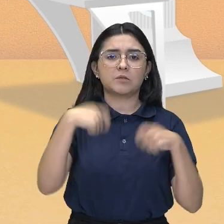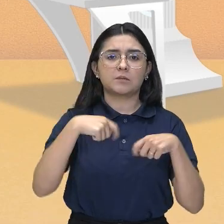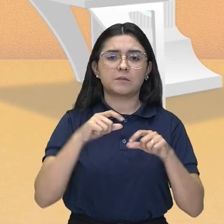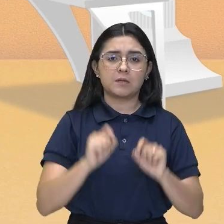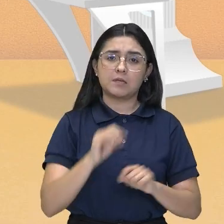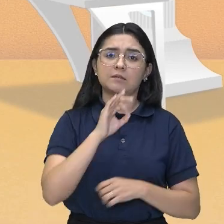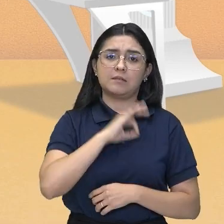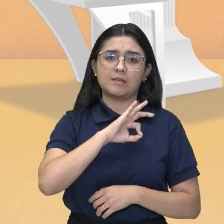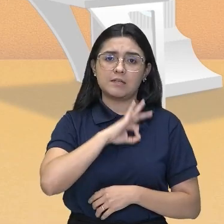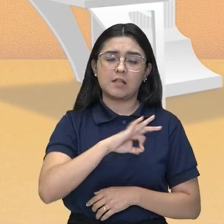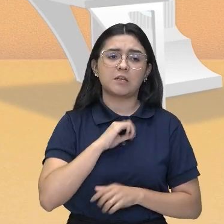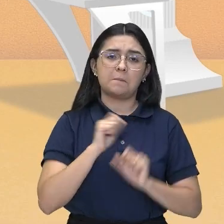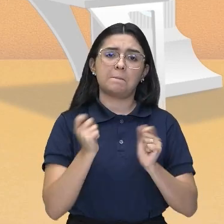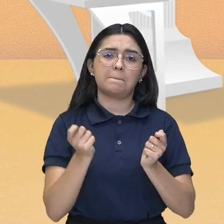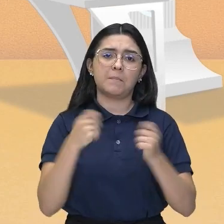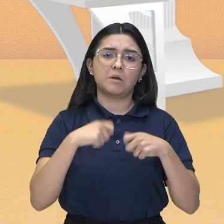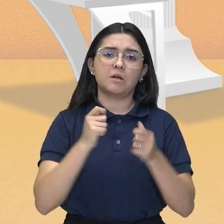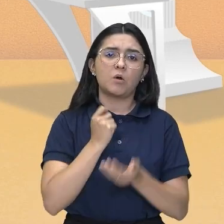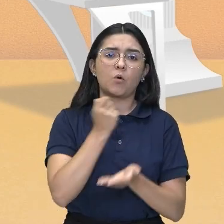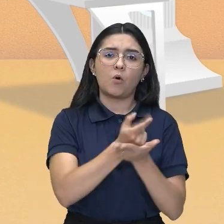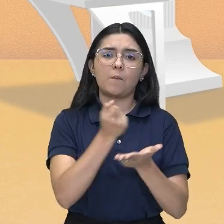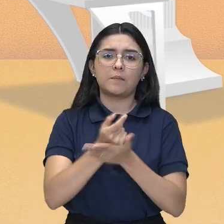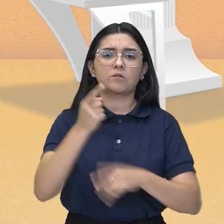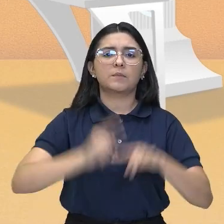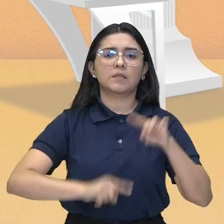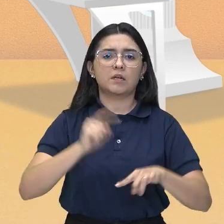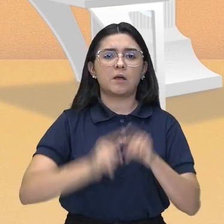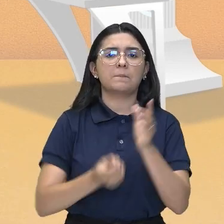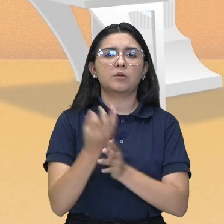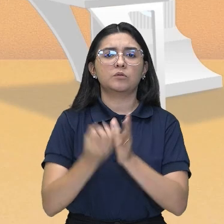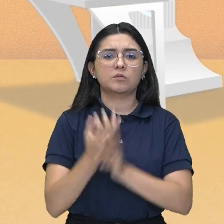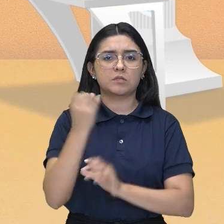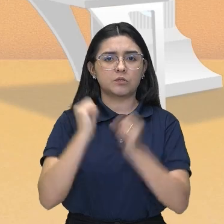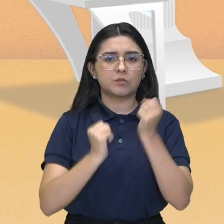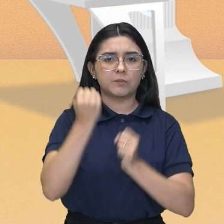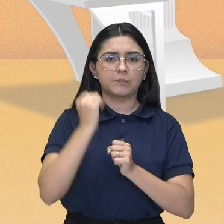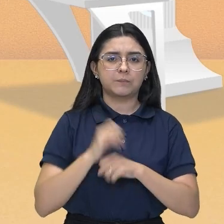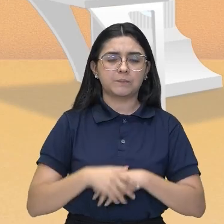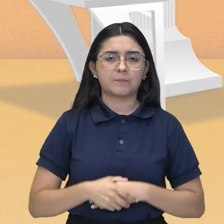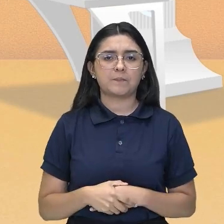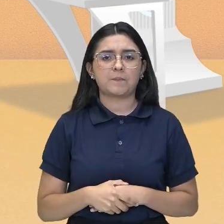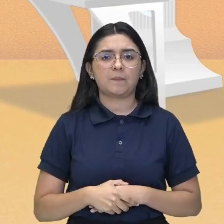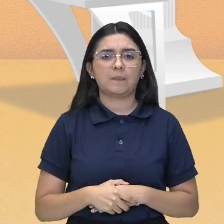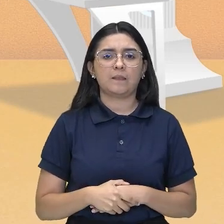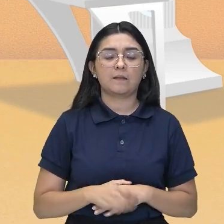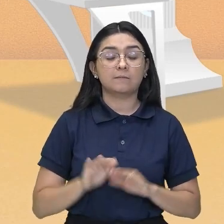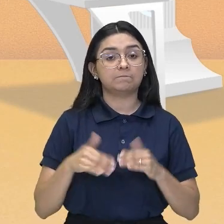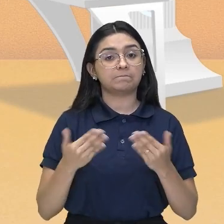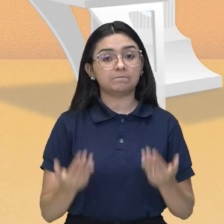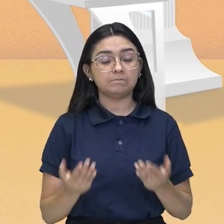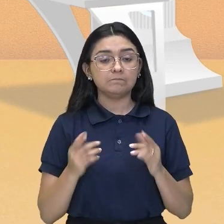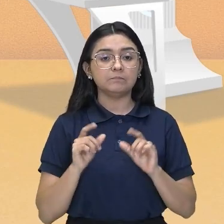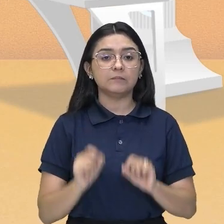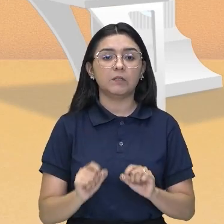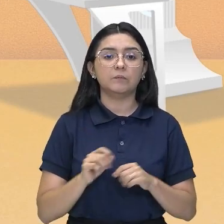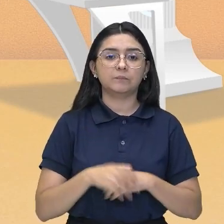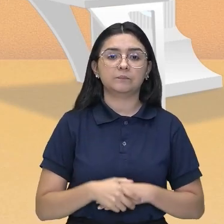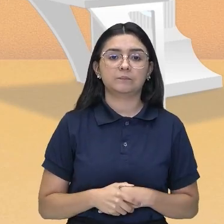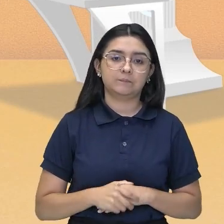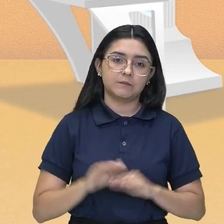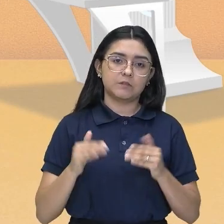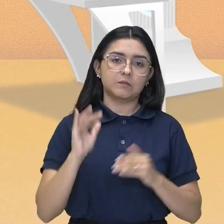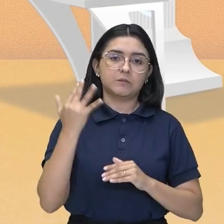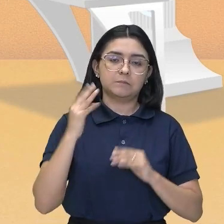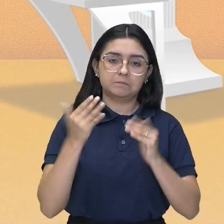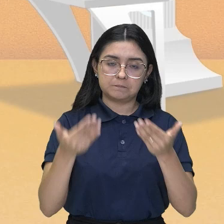que possam comprar os produtos que são fabricados aí nas suas indústrias, não é isso? Então o fator externo,